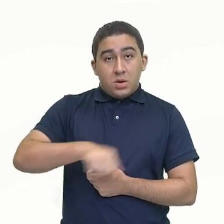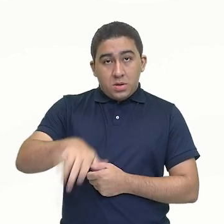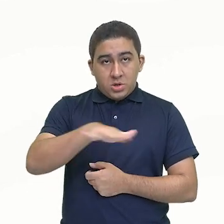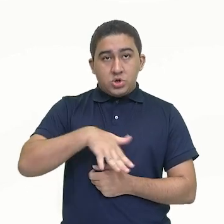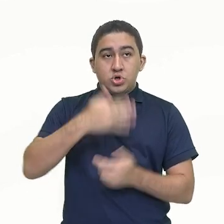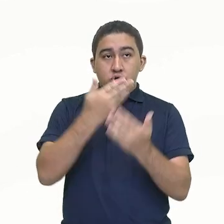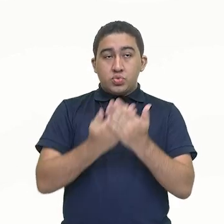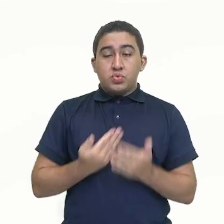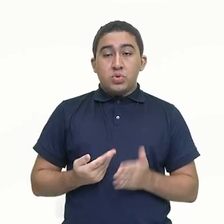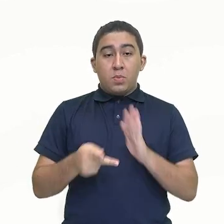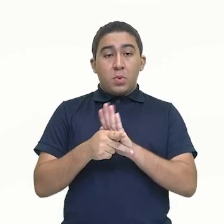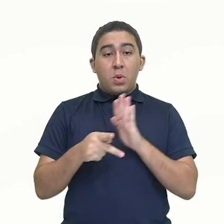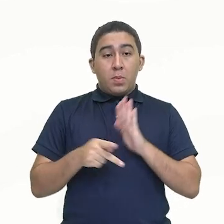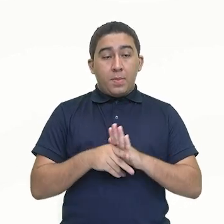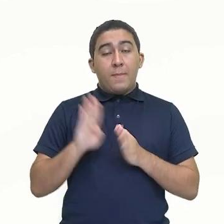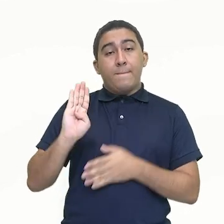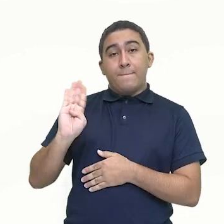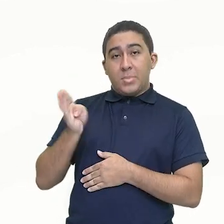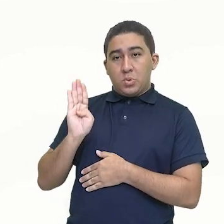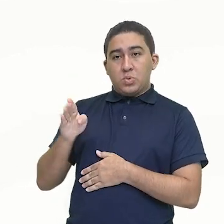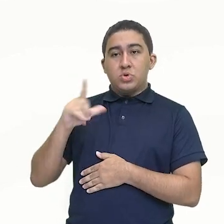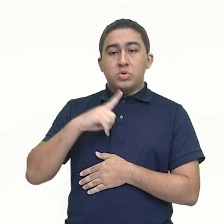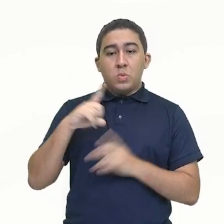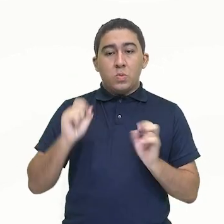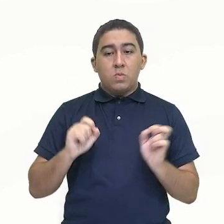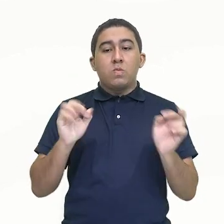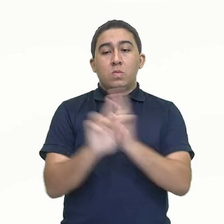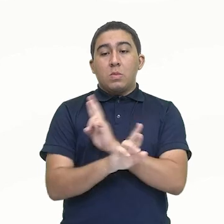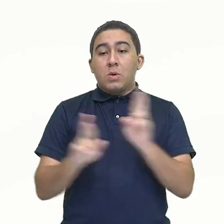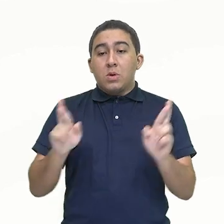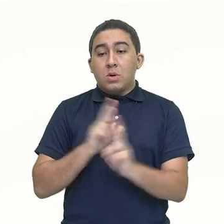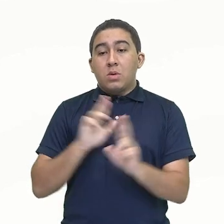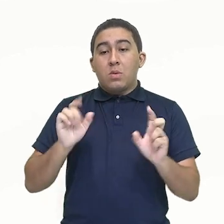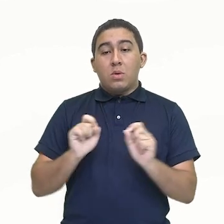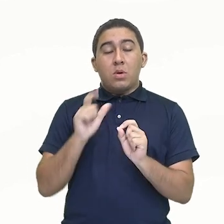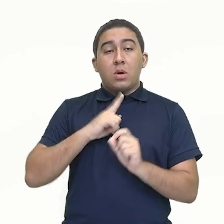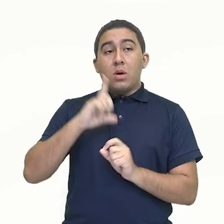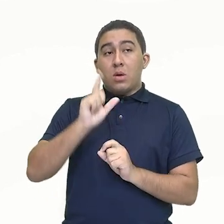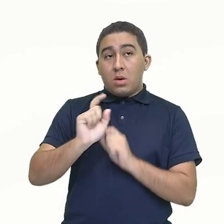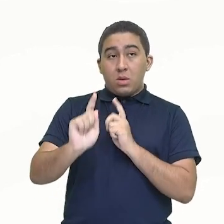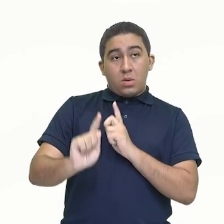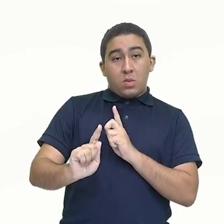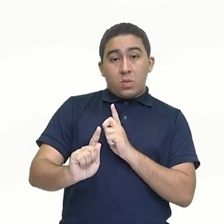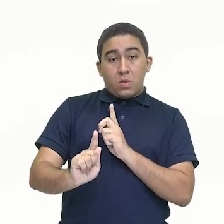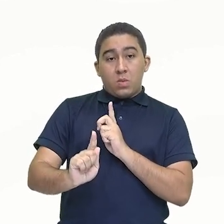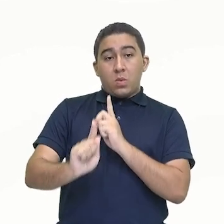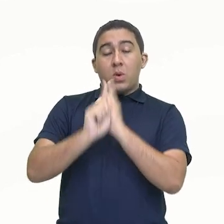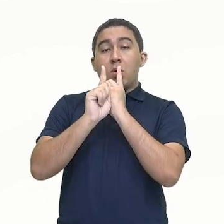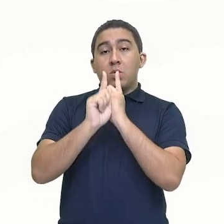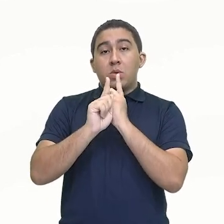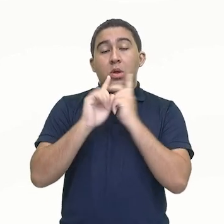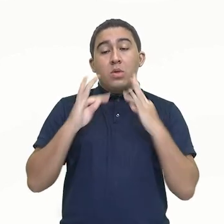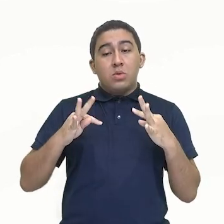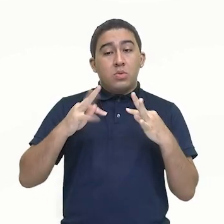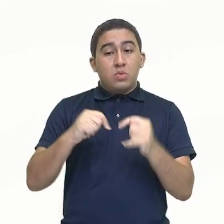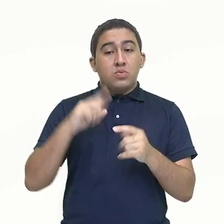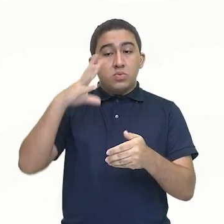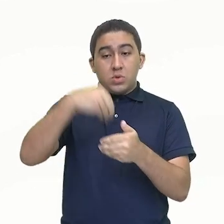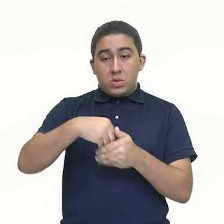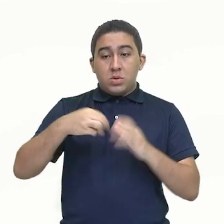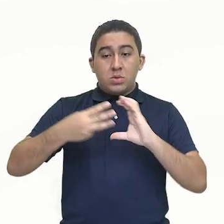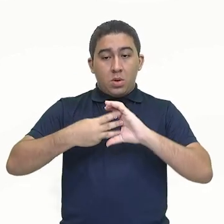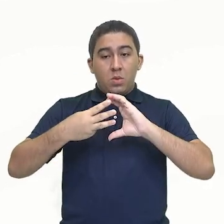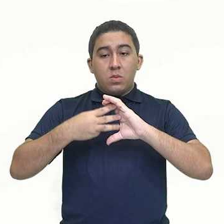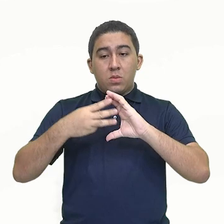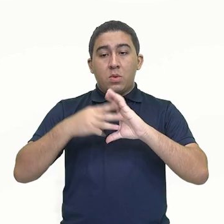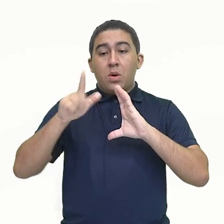da biologia, que tem ali uma relação por desvendar tudo que está dentro da célula,